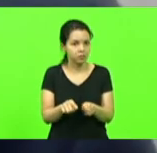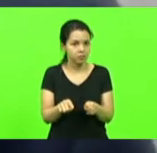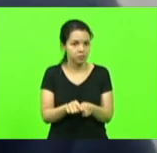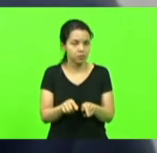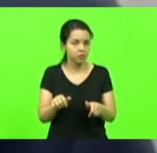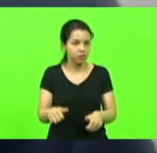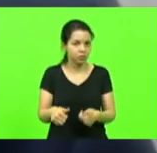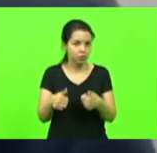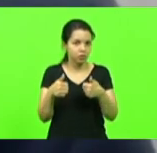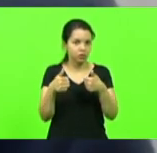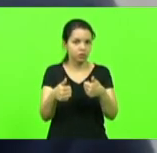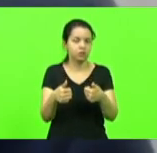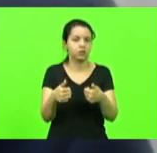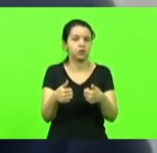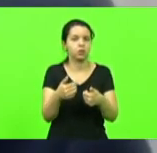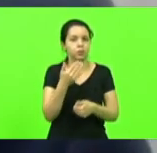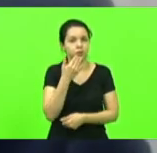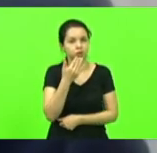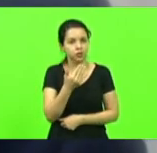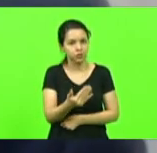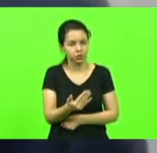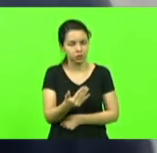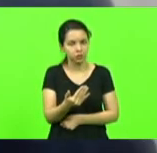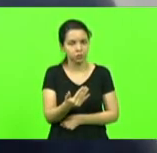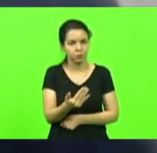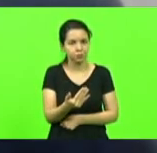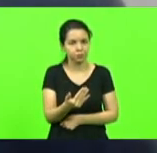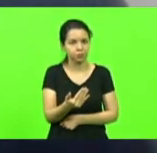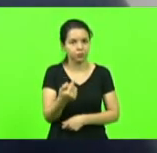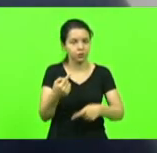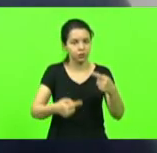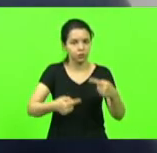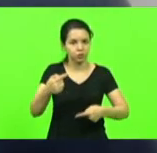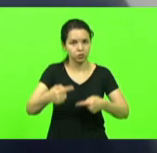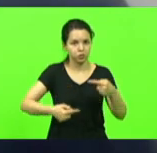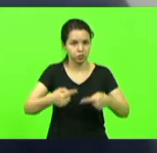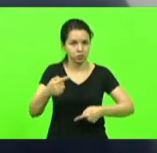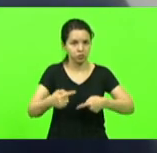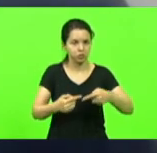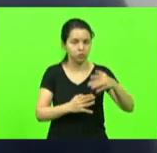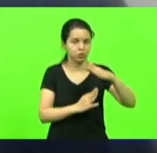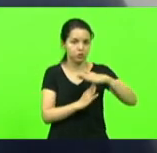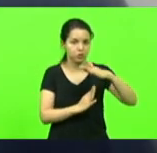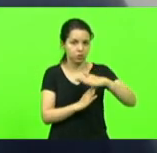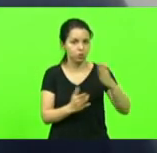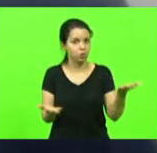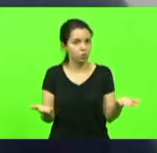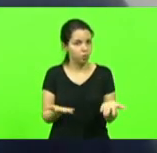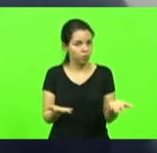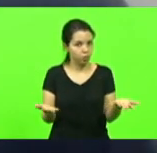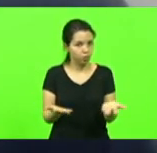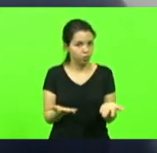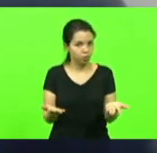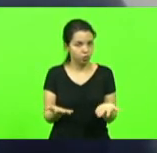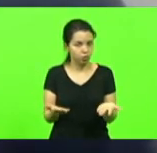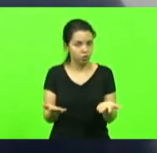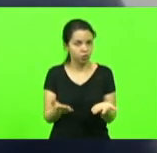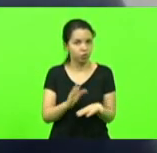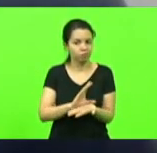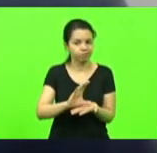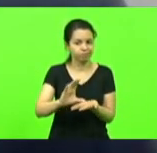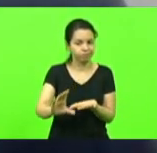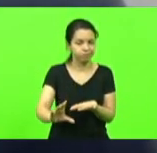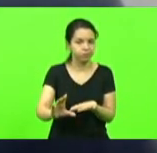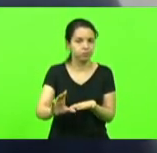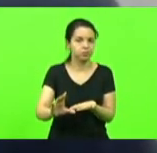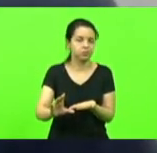reforçar o pedido de discussão do teto que hoje é repassado aos